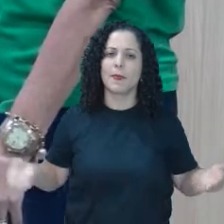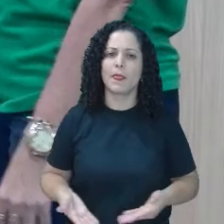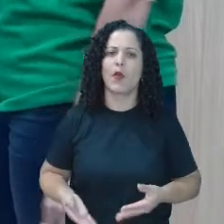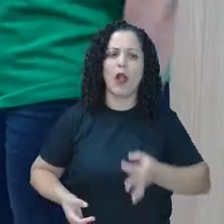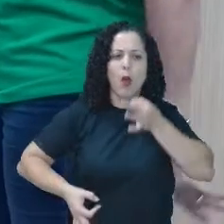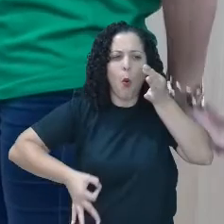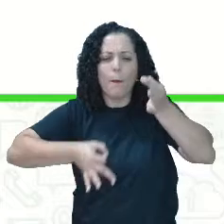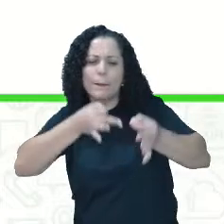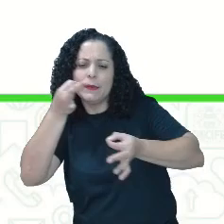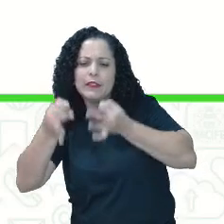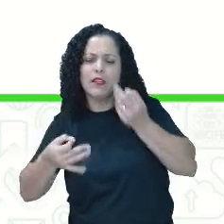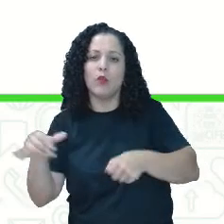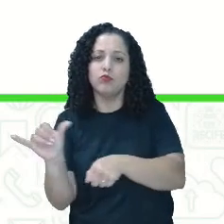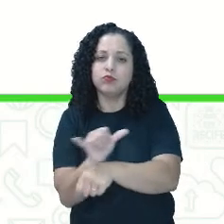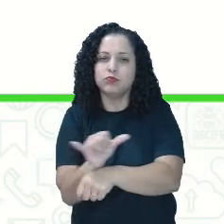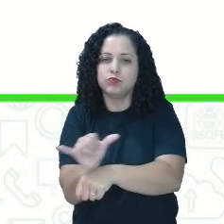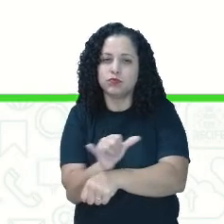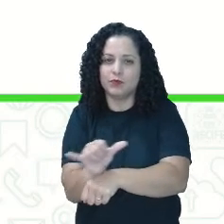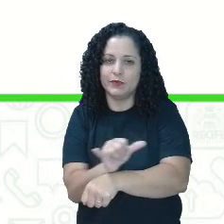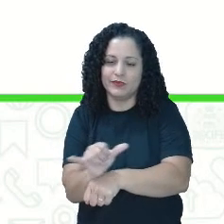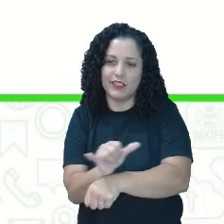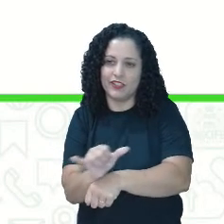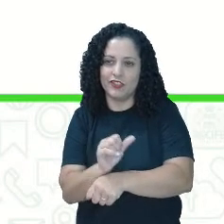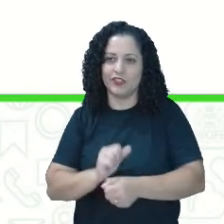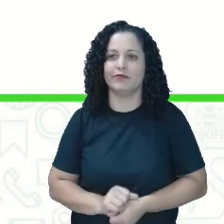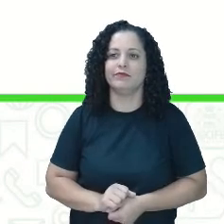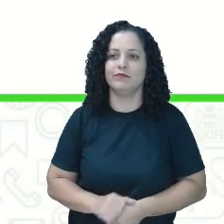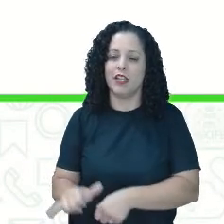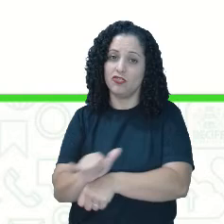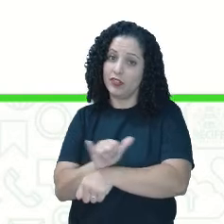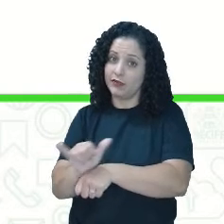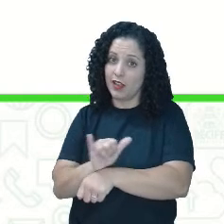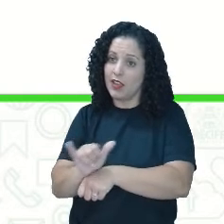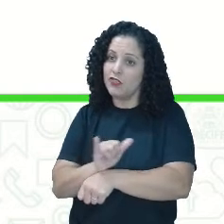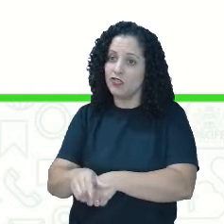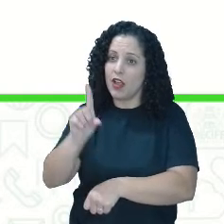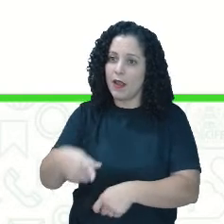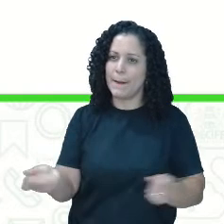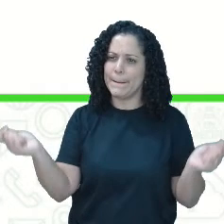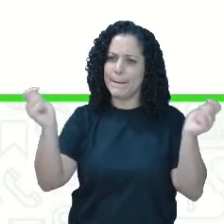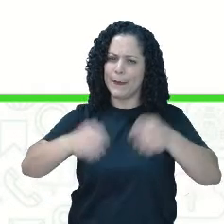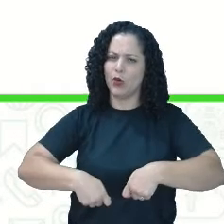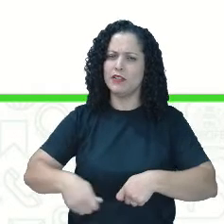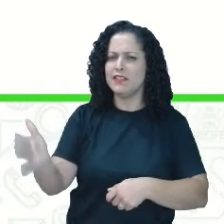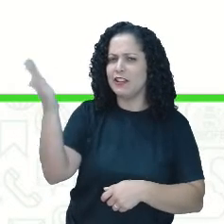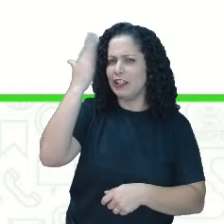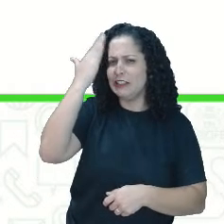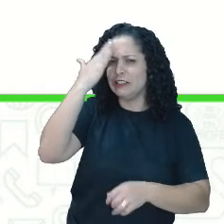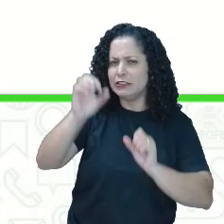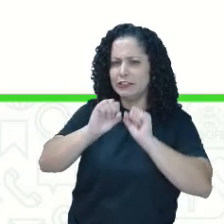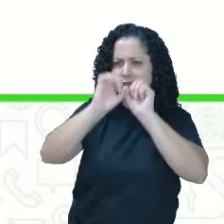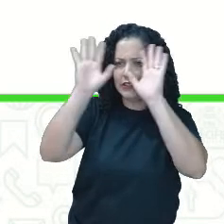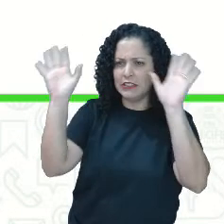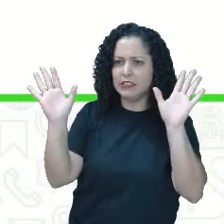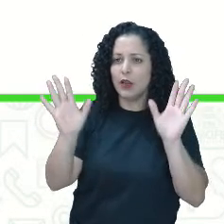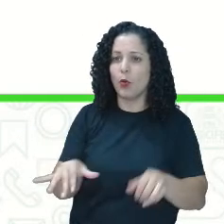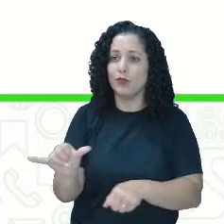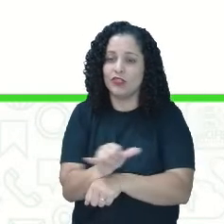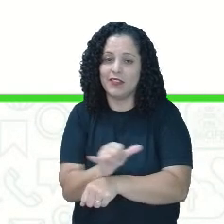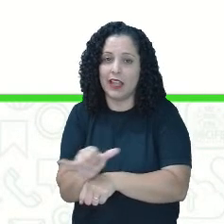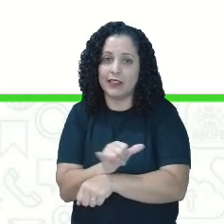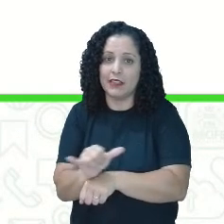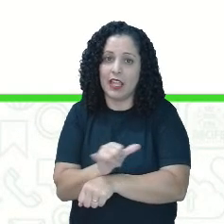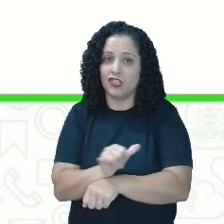Estratégias argumentativas. As estratégias argumentativas podem ser entendidas também como estratégias